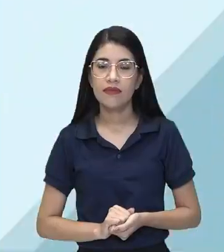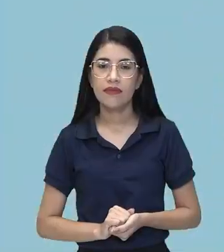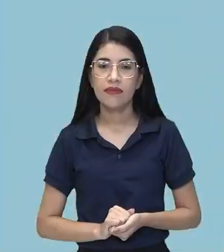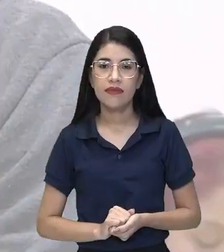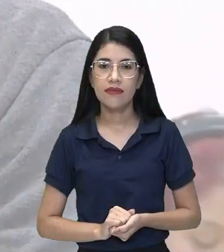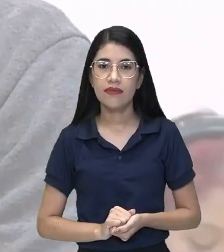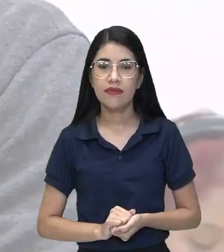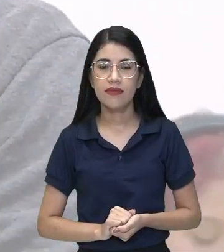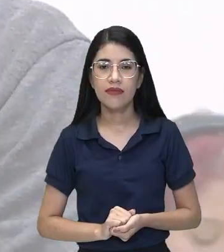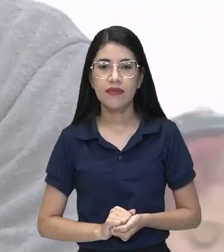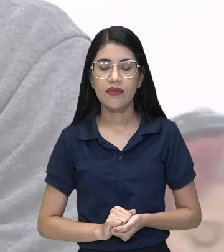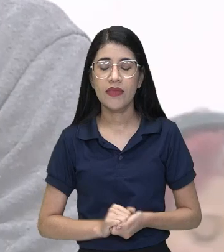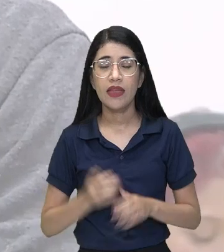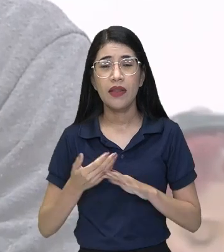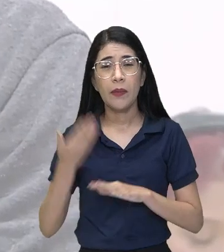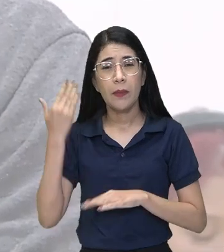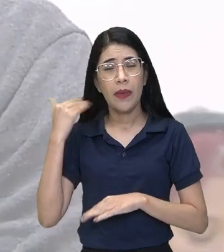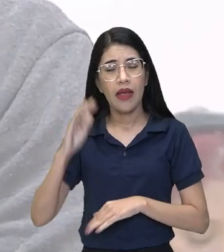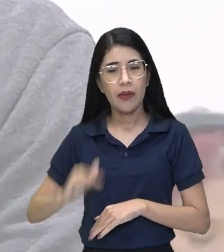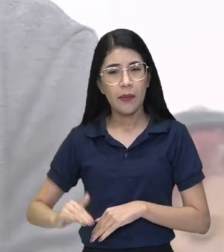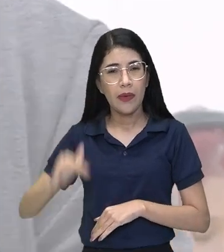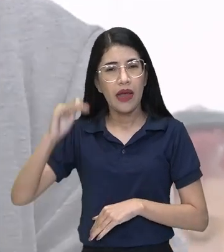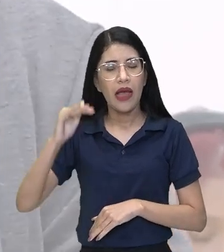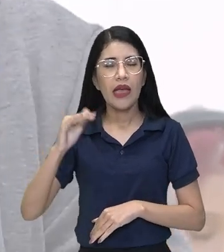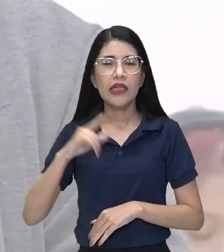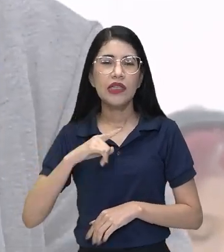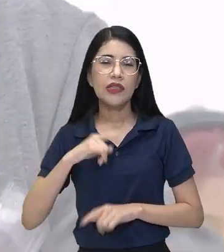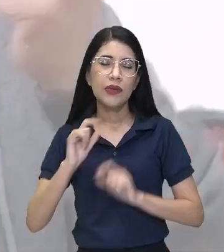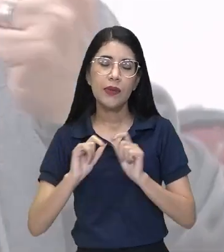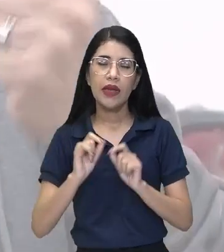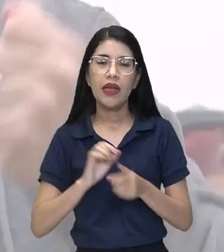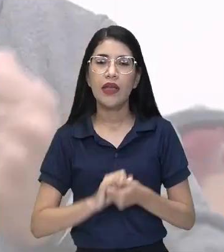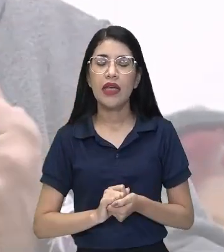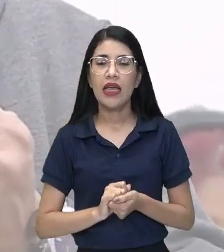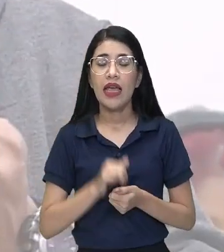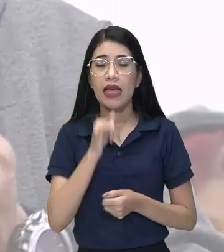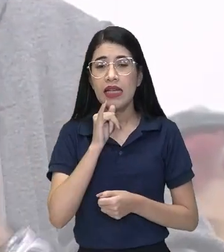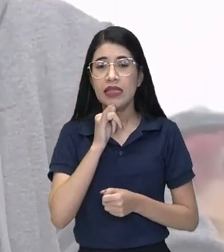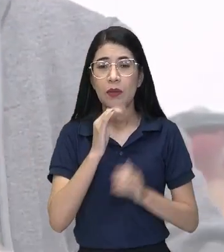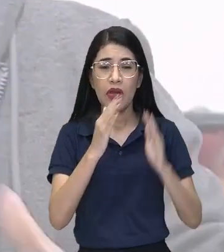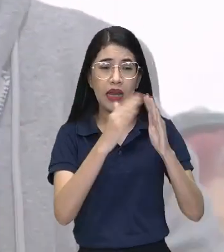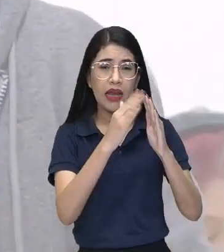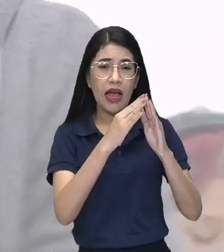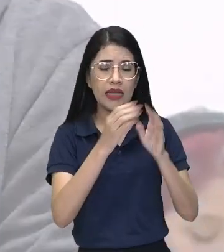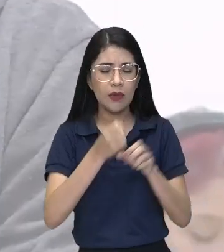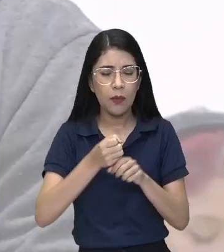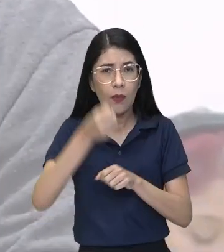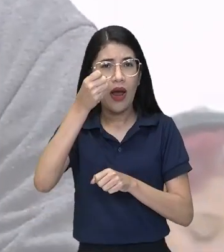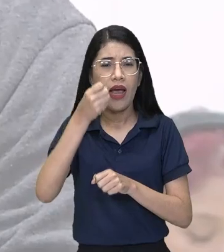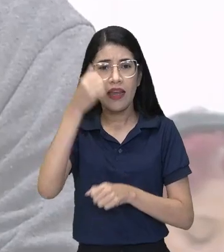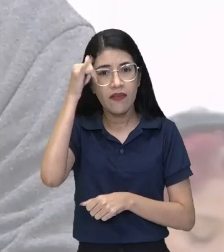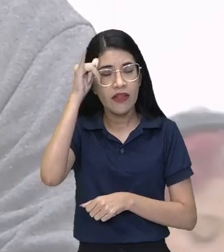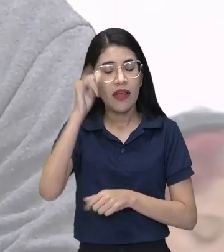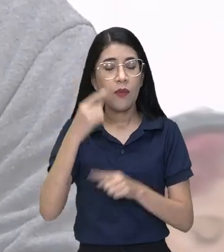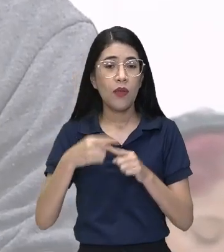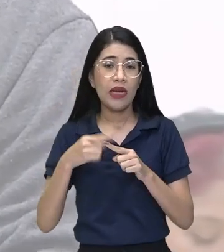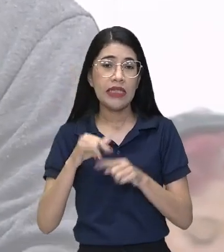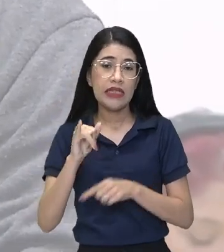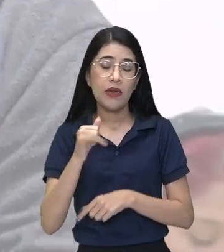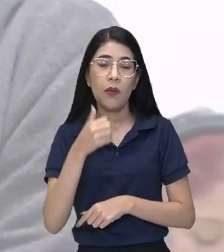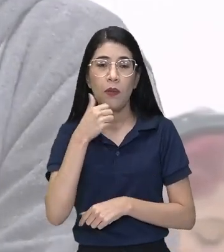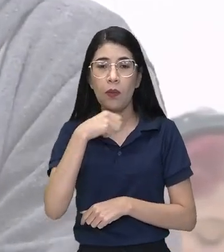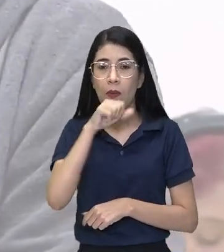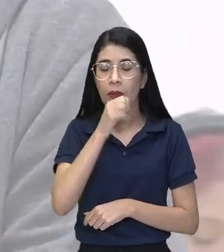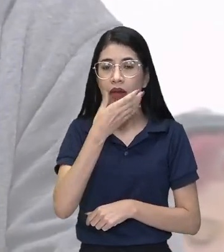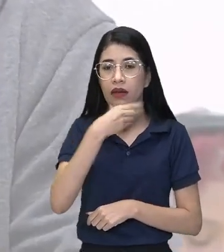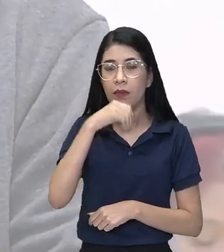escada. Na minha época, tinha um que você não podia abrir o guarda-chuva dentro de casa, que dizia que o pai e a mãe iam morrer. Eu